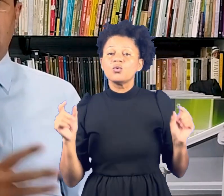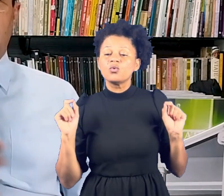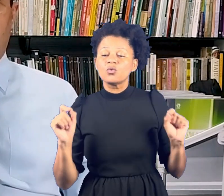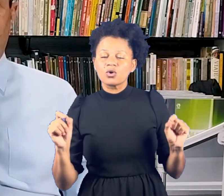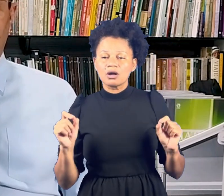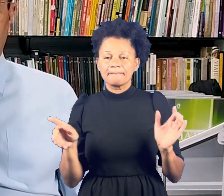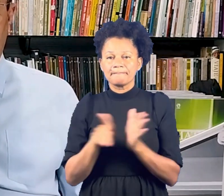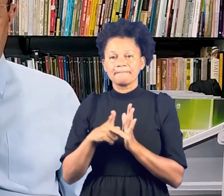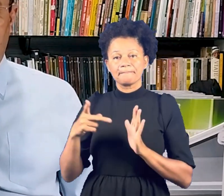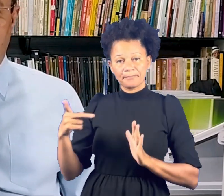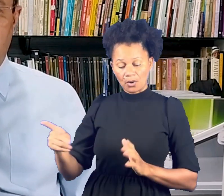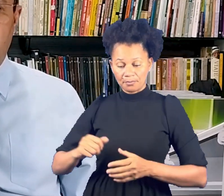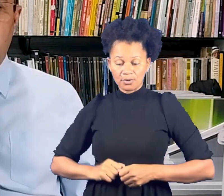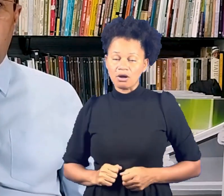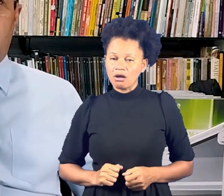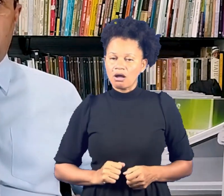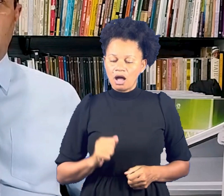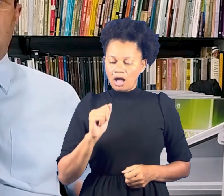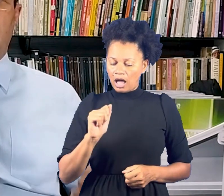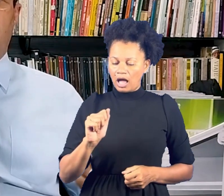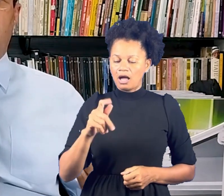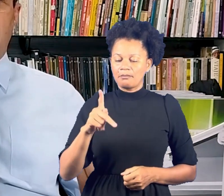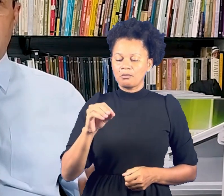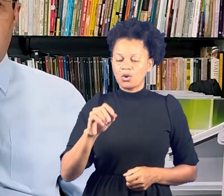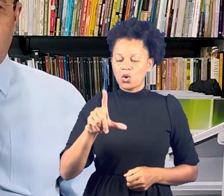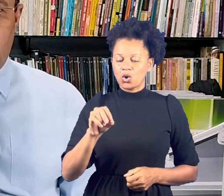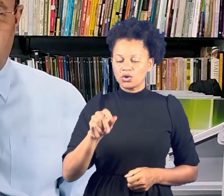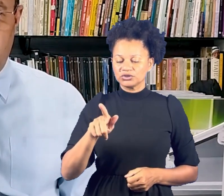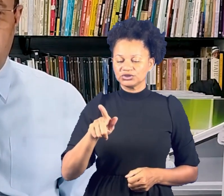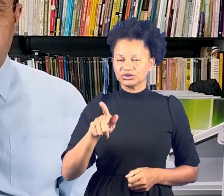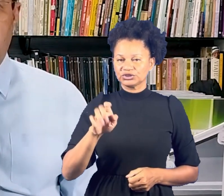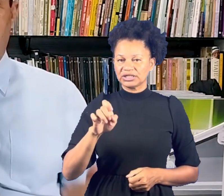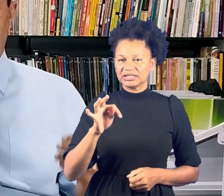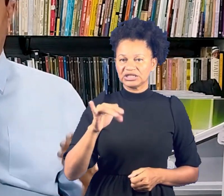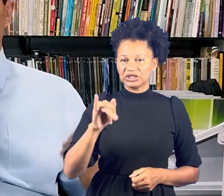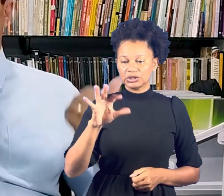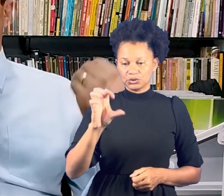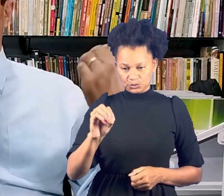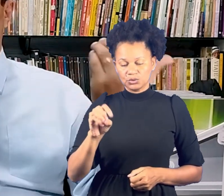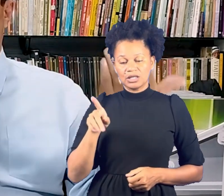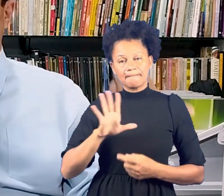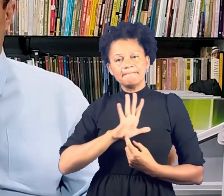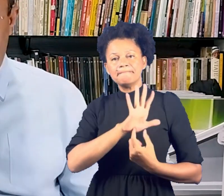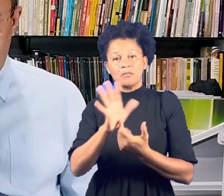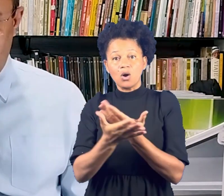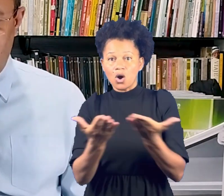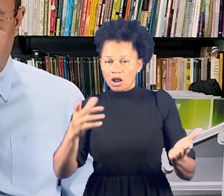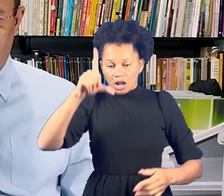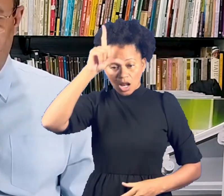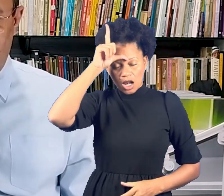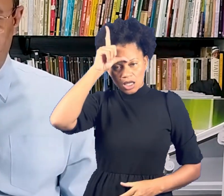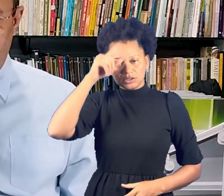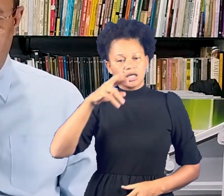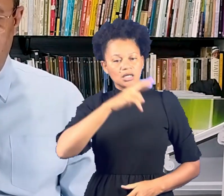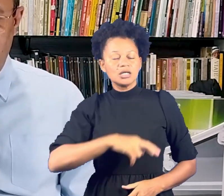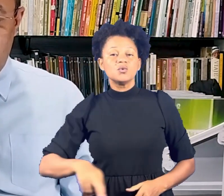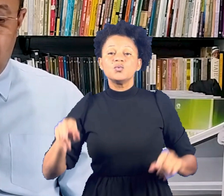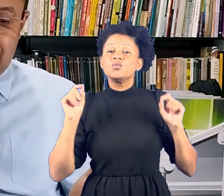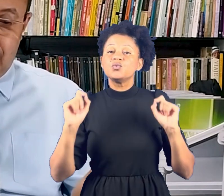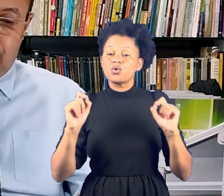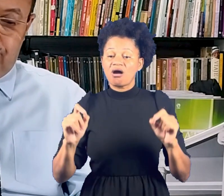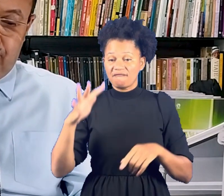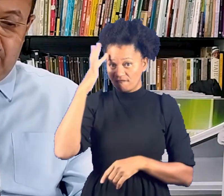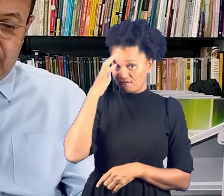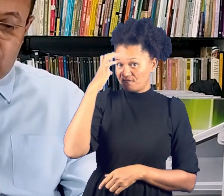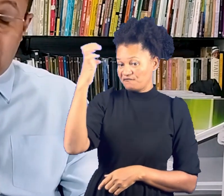nós denominamos de apologética, Ele faz uma defesa da sua fé. Ele mostra aos líderes religiosos